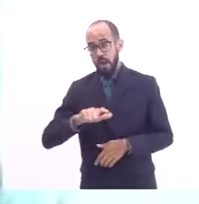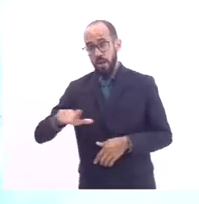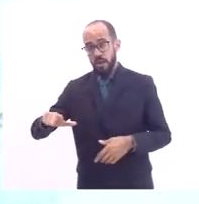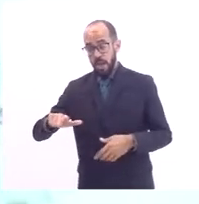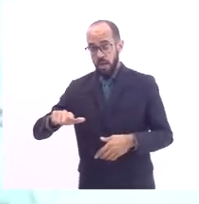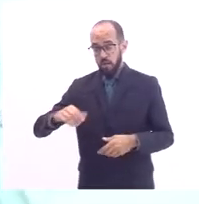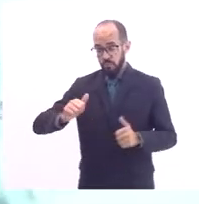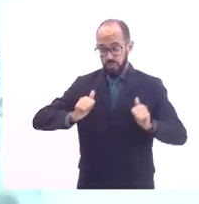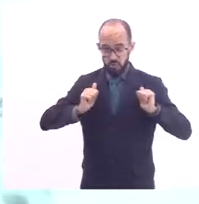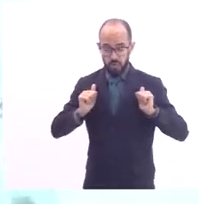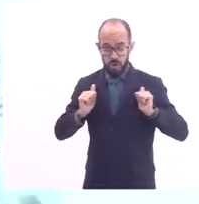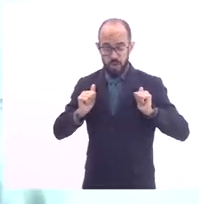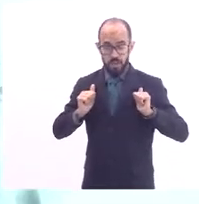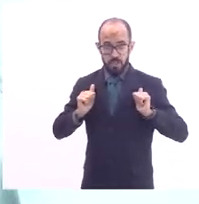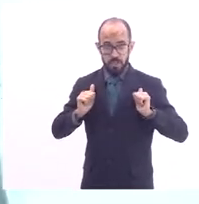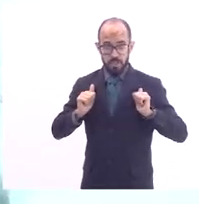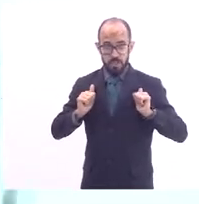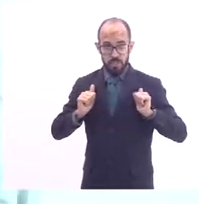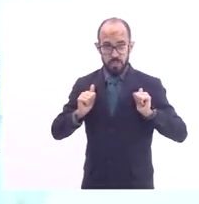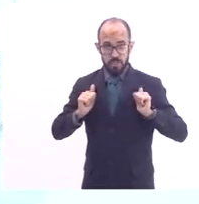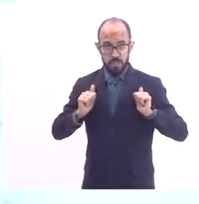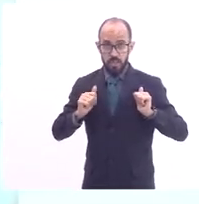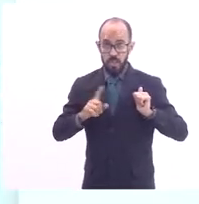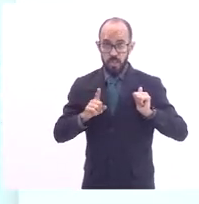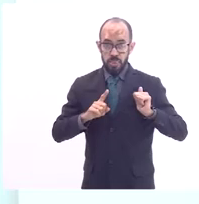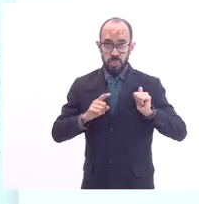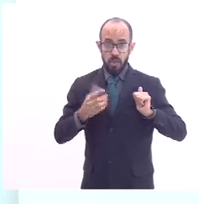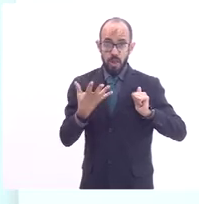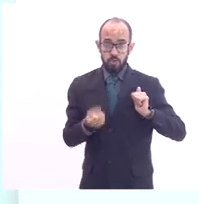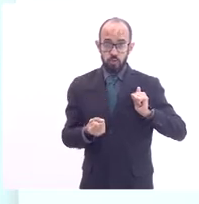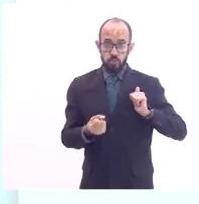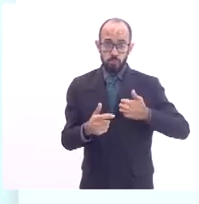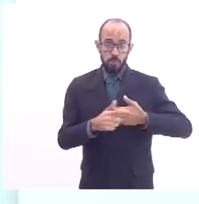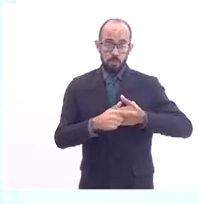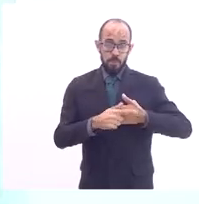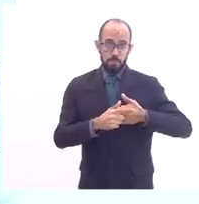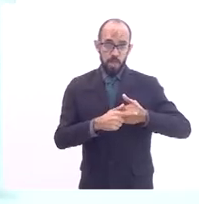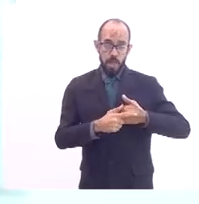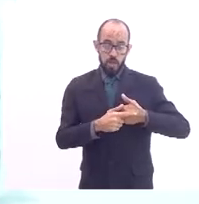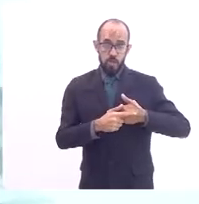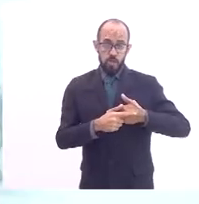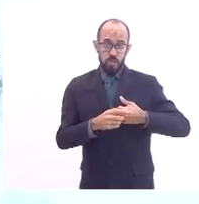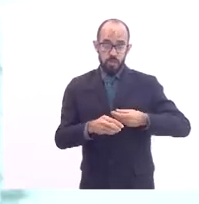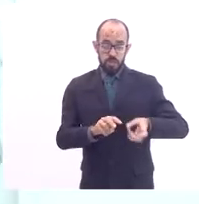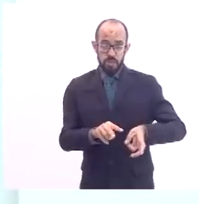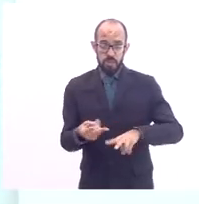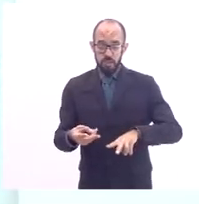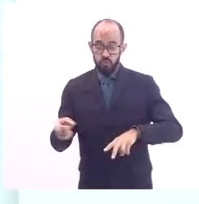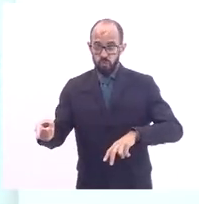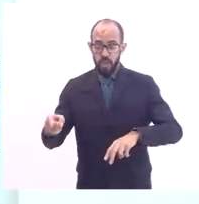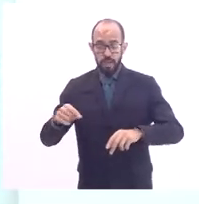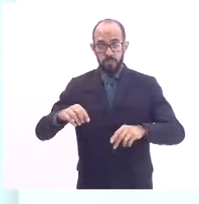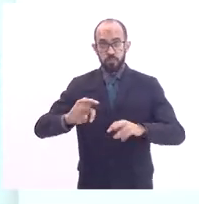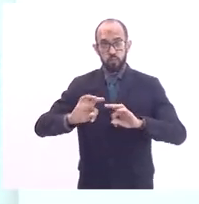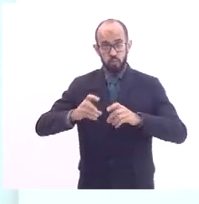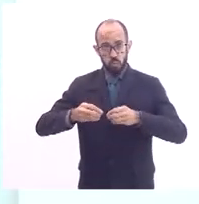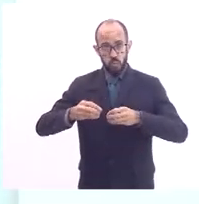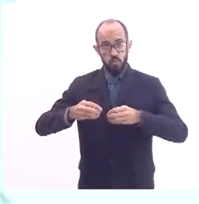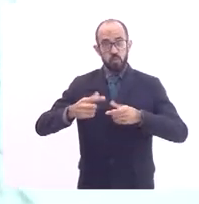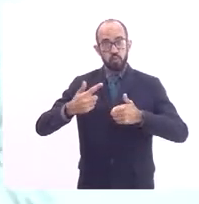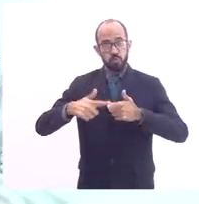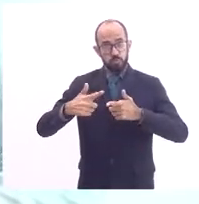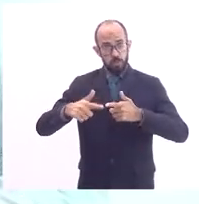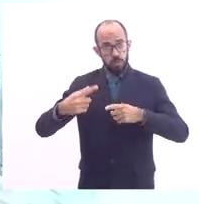a ANEEL lava suas mãos e, efetivamente, não faz seu papel e transfere o desgaste político para a agência reguladora. E eu acho que não é nem bom para a